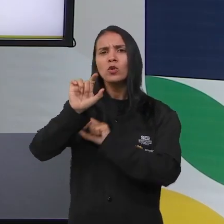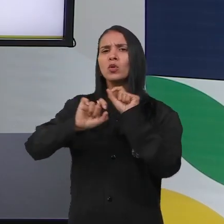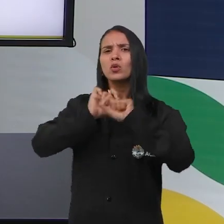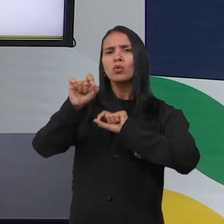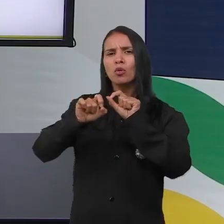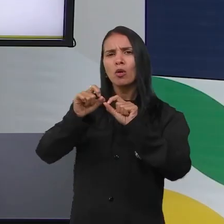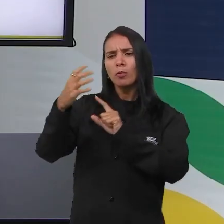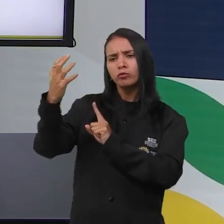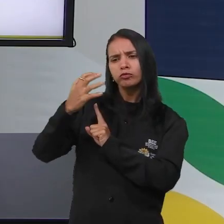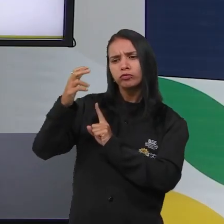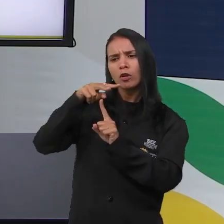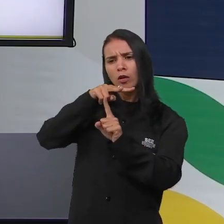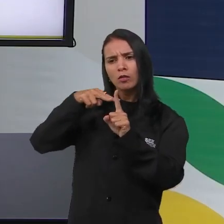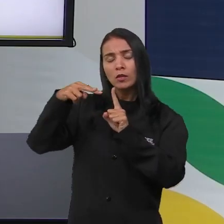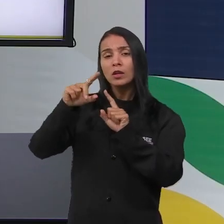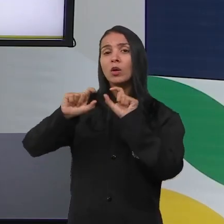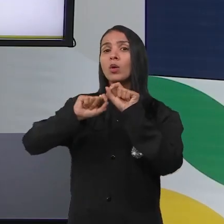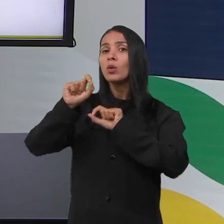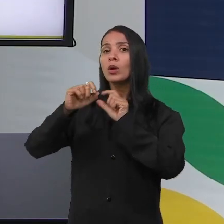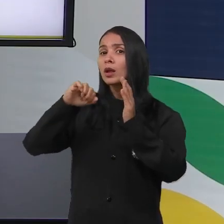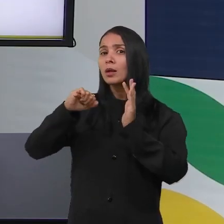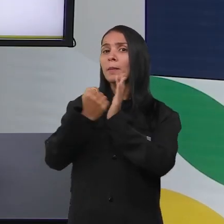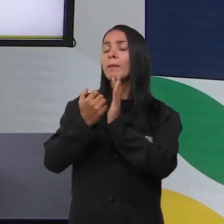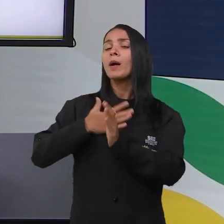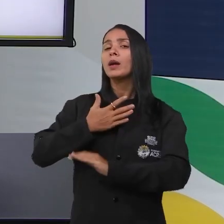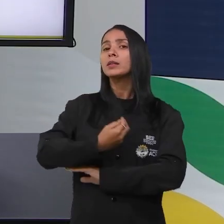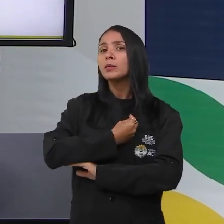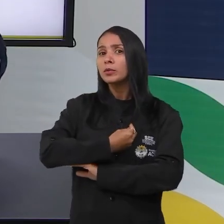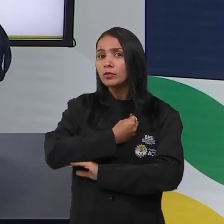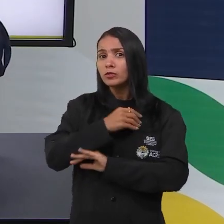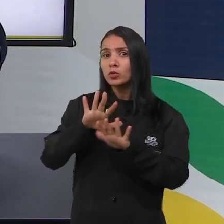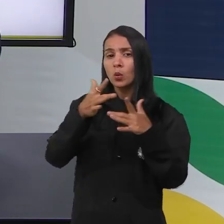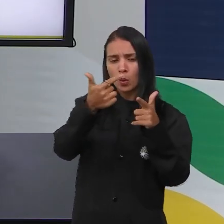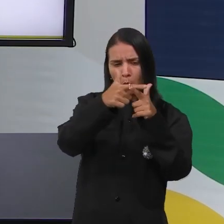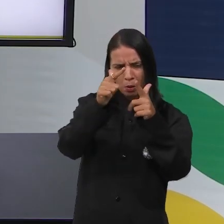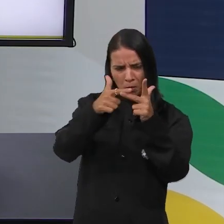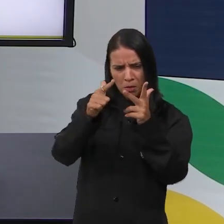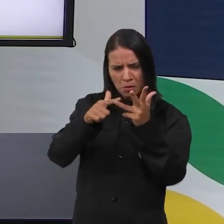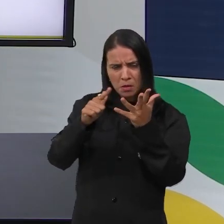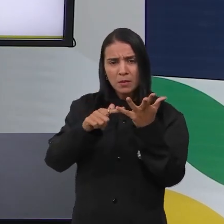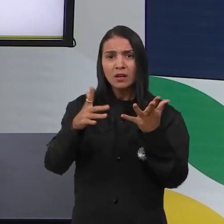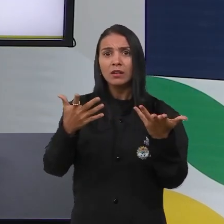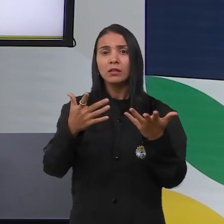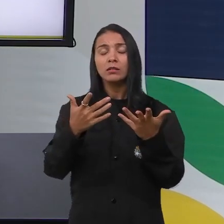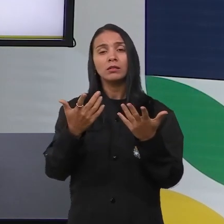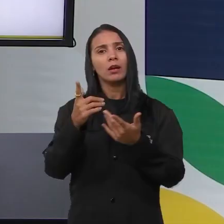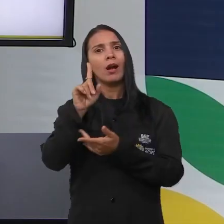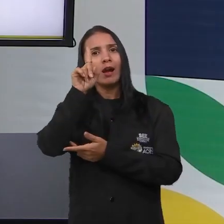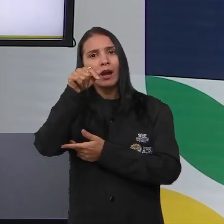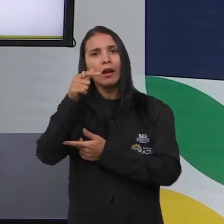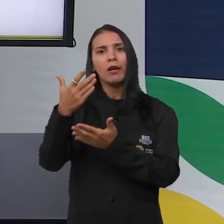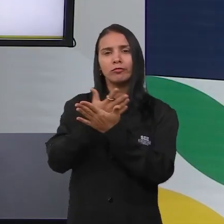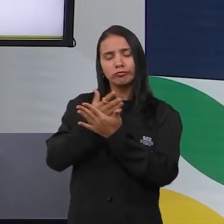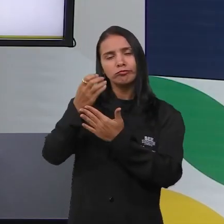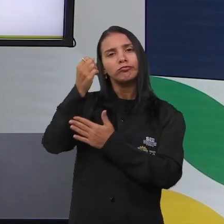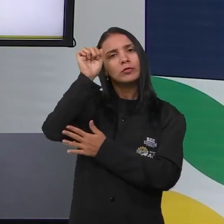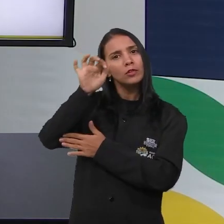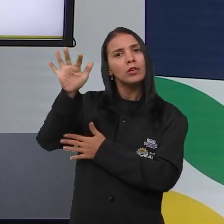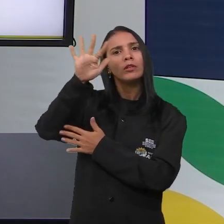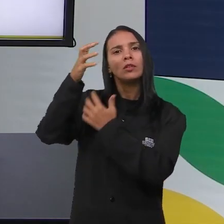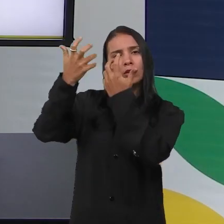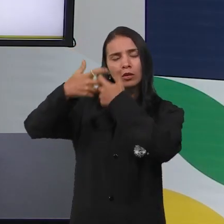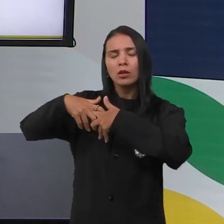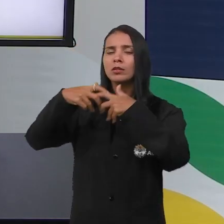atitude, o que acontece, o que é vivenciado, como é vivenciado, quais são os dilemas, quais são essas questões que a gente começa a